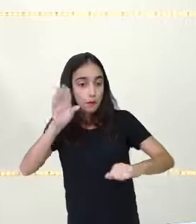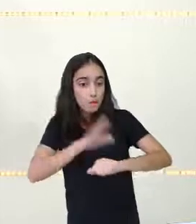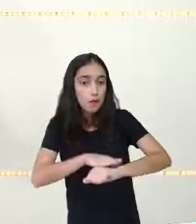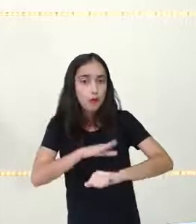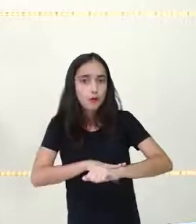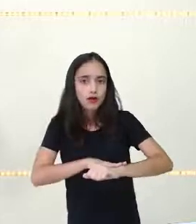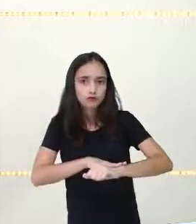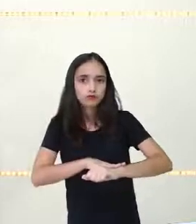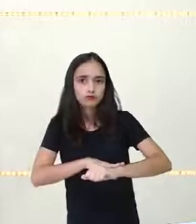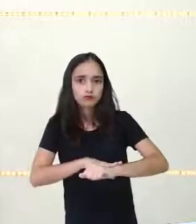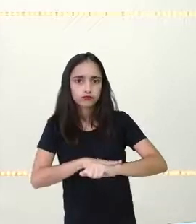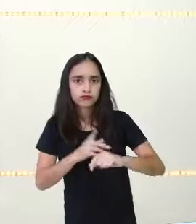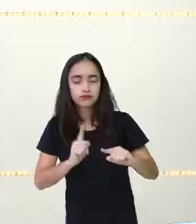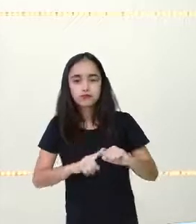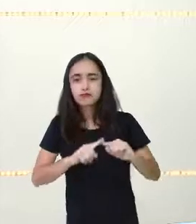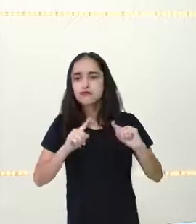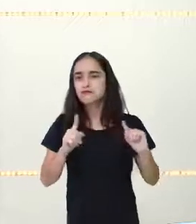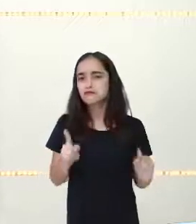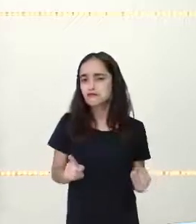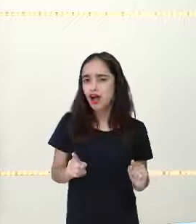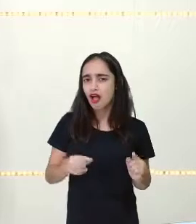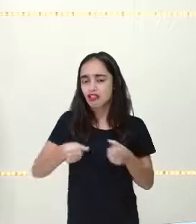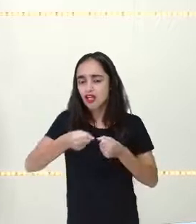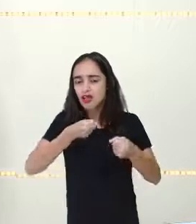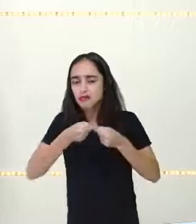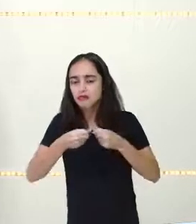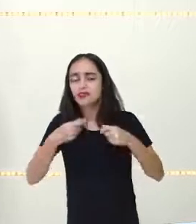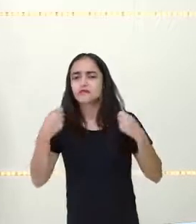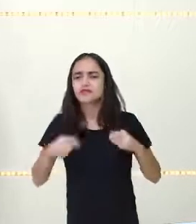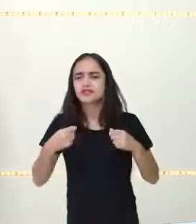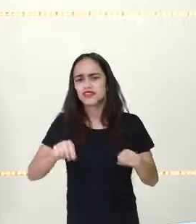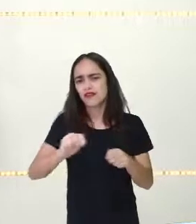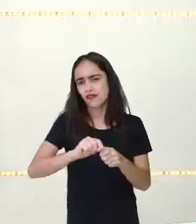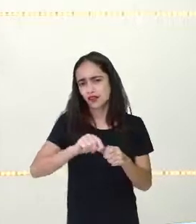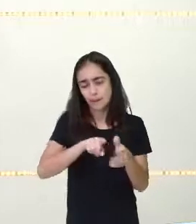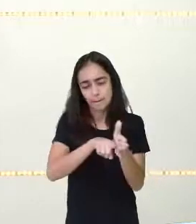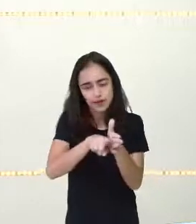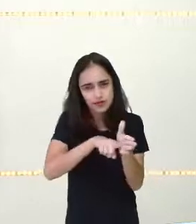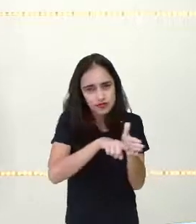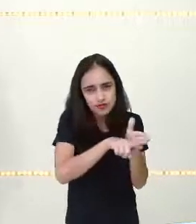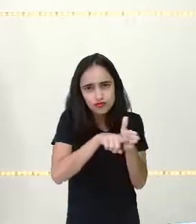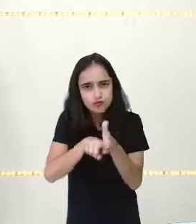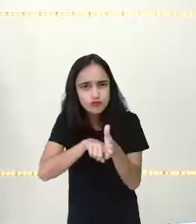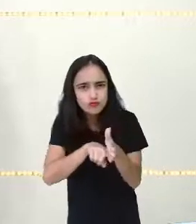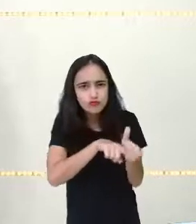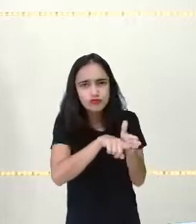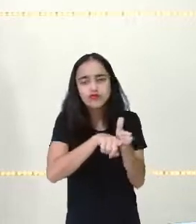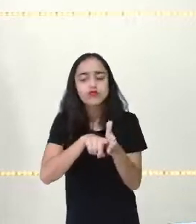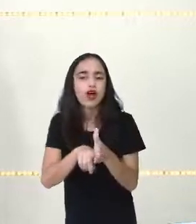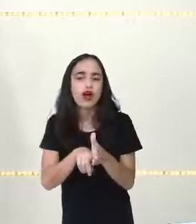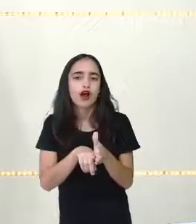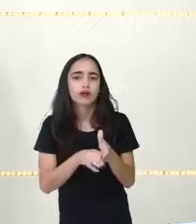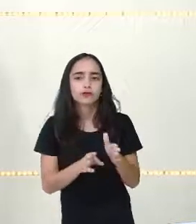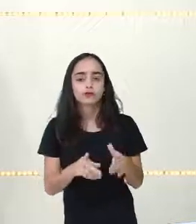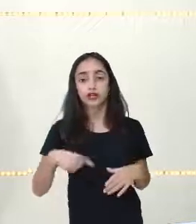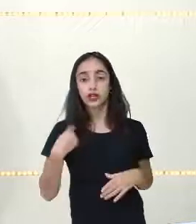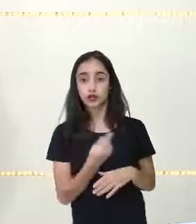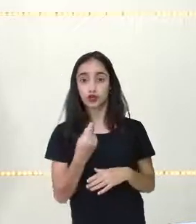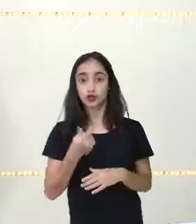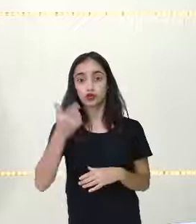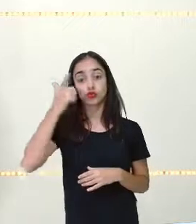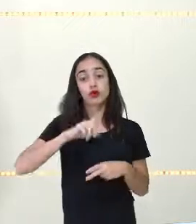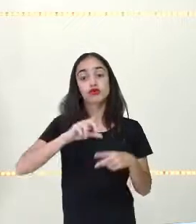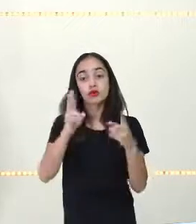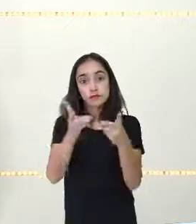demanda tempo para ser construída porque ela precisa fazer pesquisas em entrevistas e a gente percebe nesse texto aqui